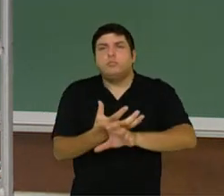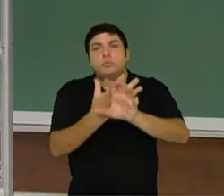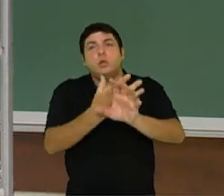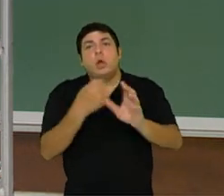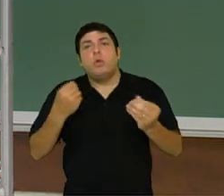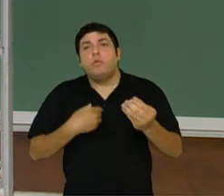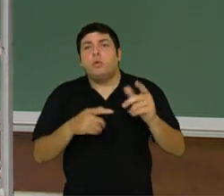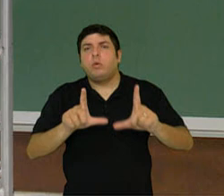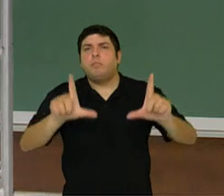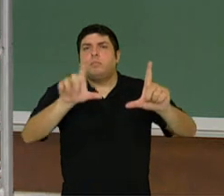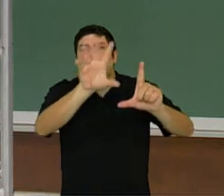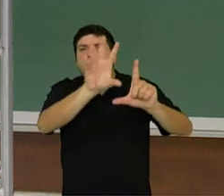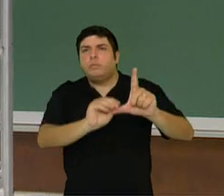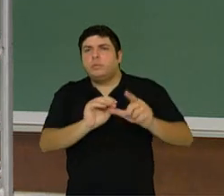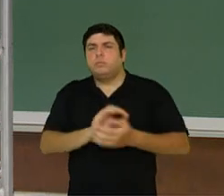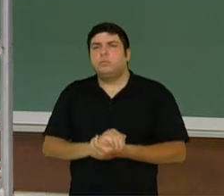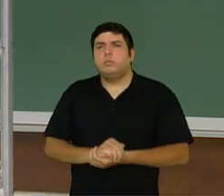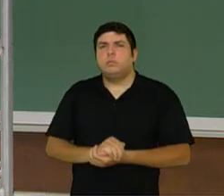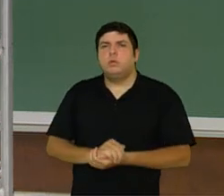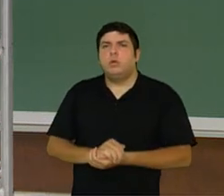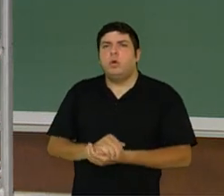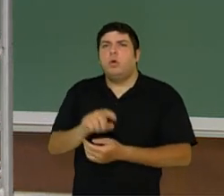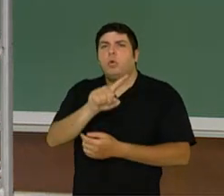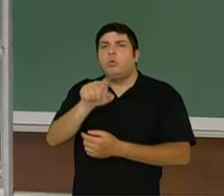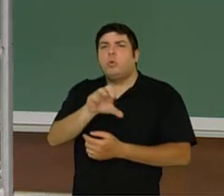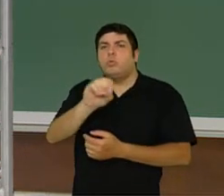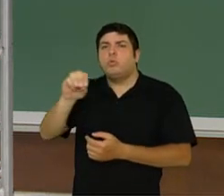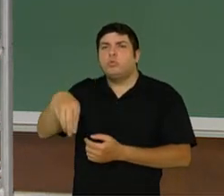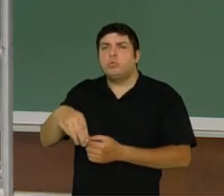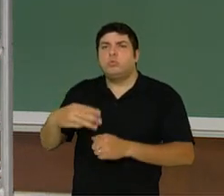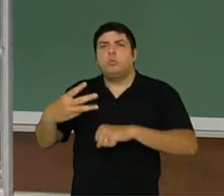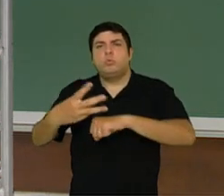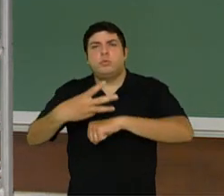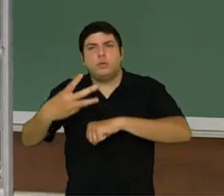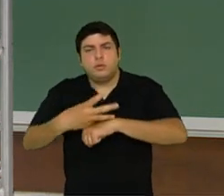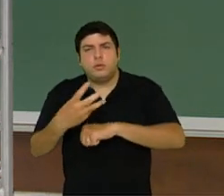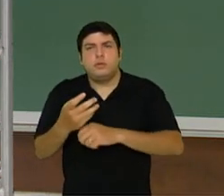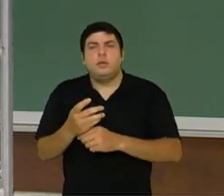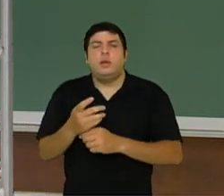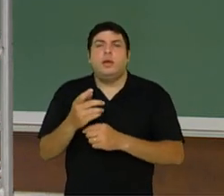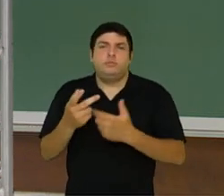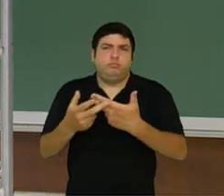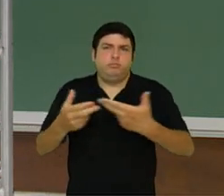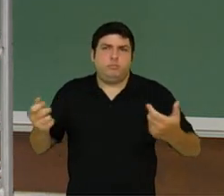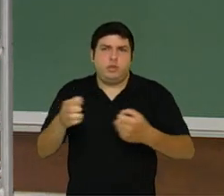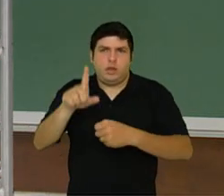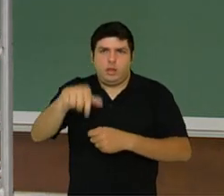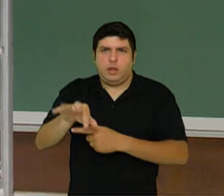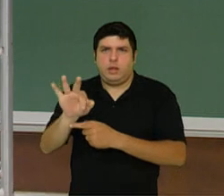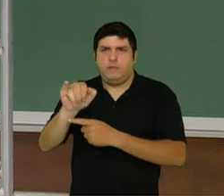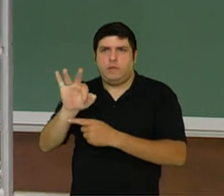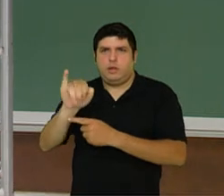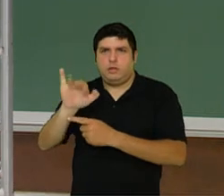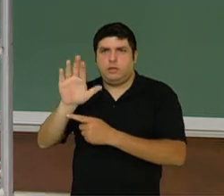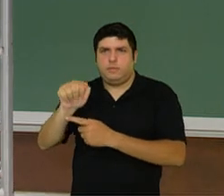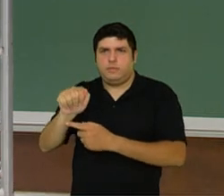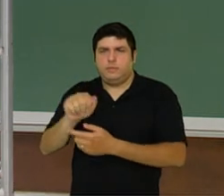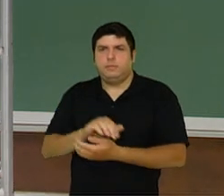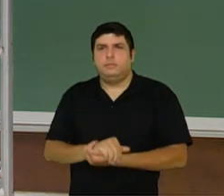da tela, né? O Zoom ali, o WhatsApp, a conversa do WhatsApp, mandando mensagem. Isso tudo é função fática,